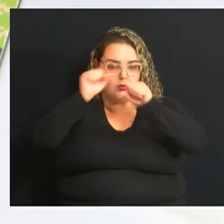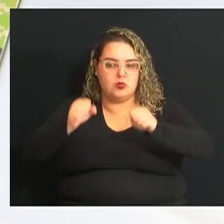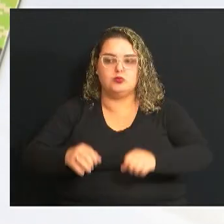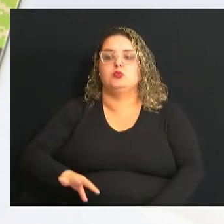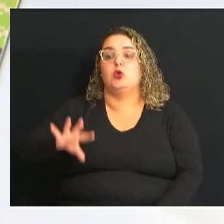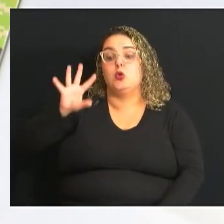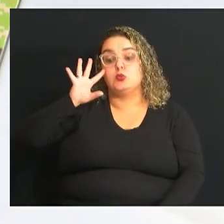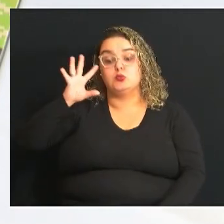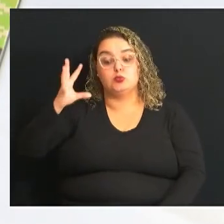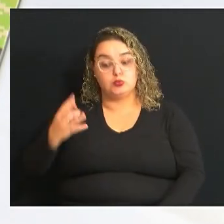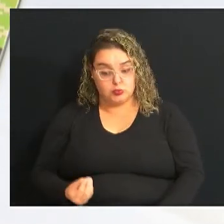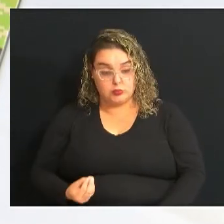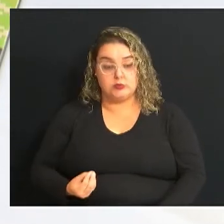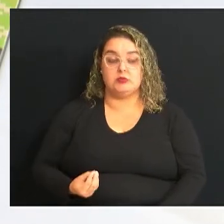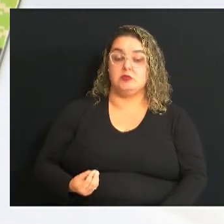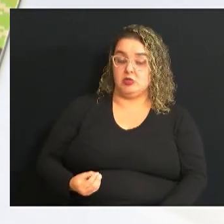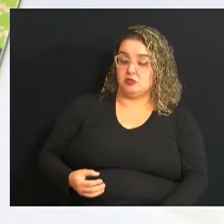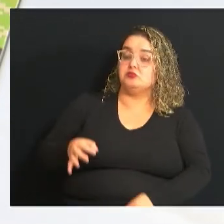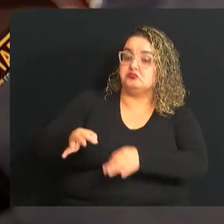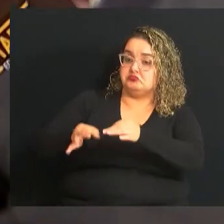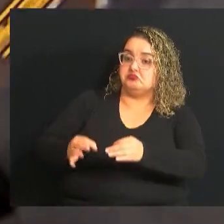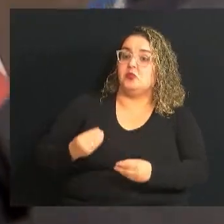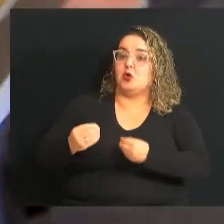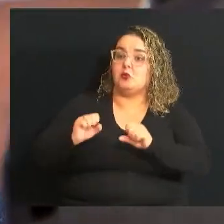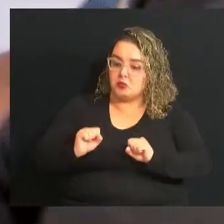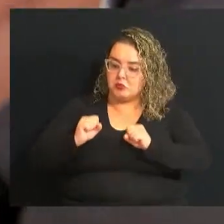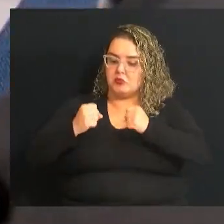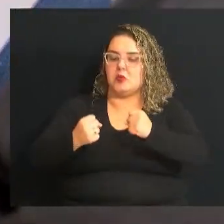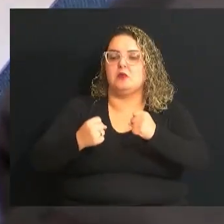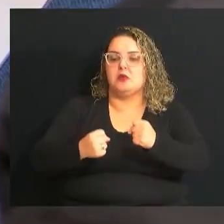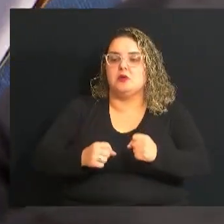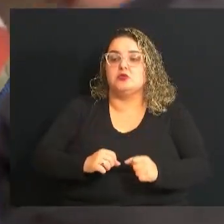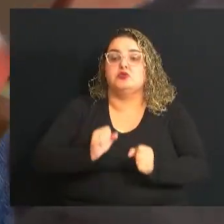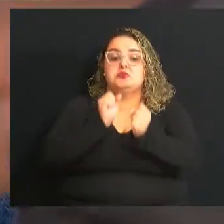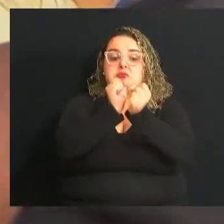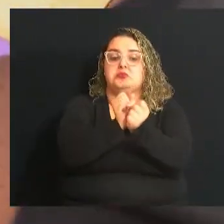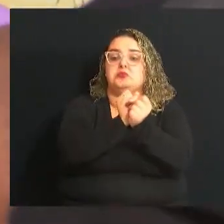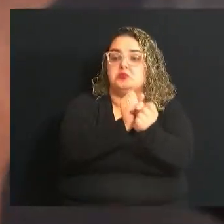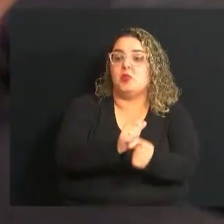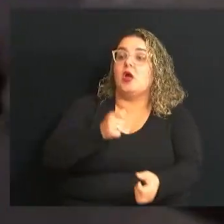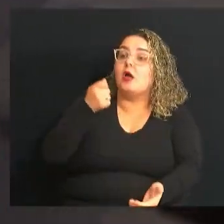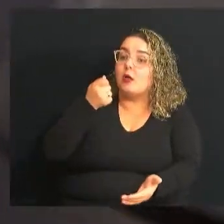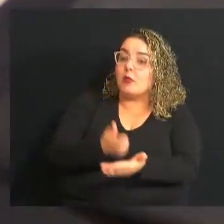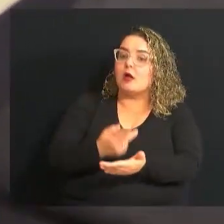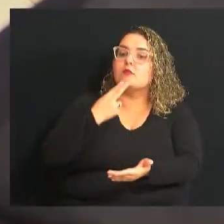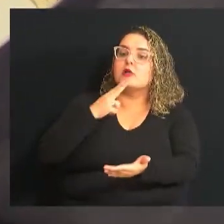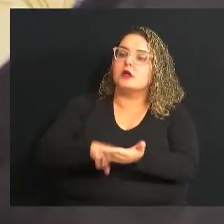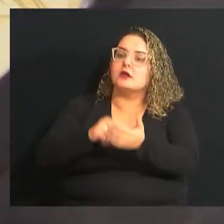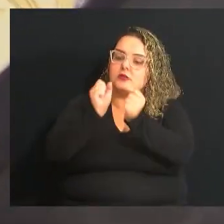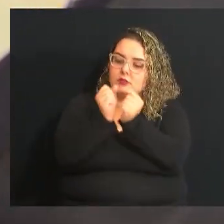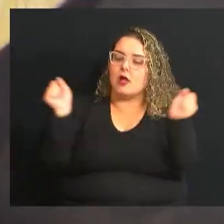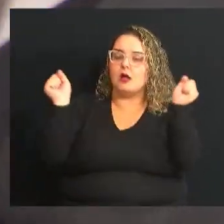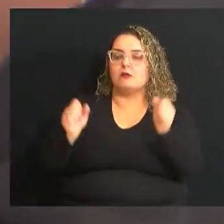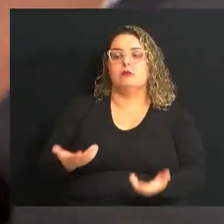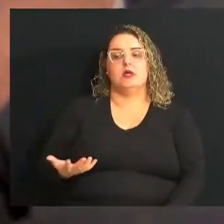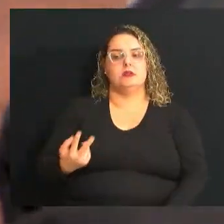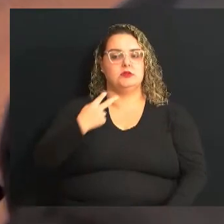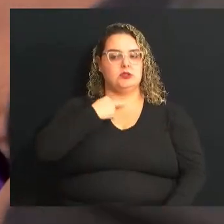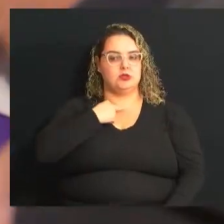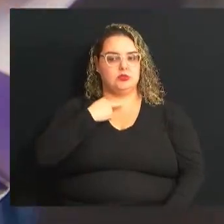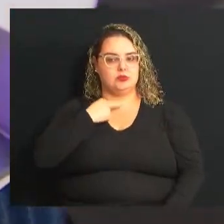livro Ruas de Histórias Negras. Líder abolicionista, advogado, jornalista e também poeta, Luiz